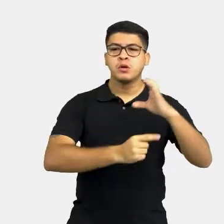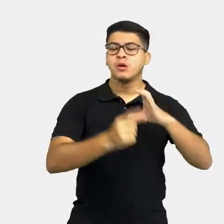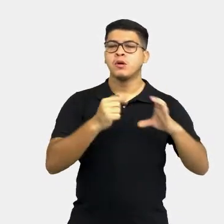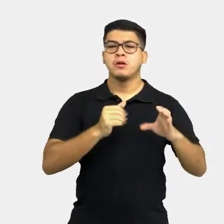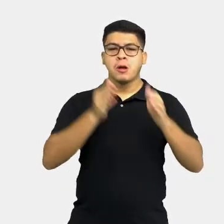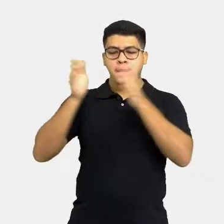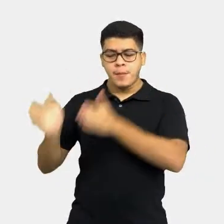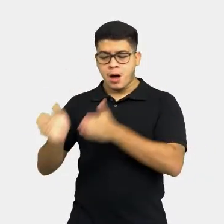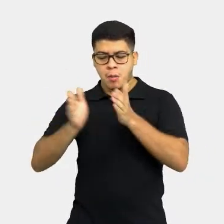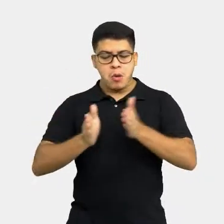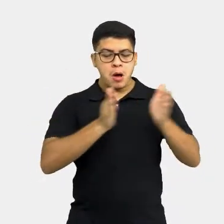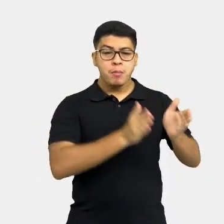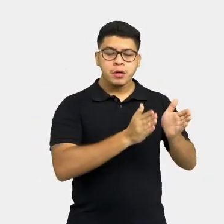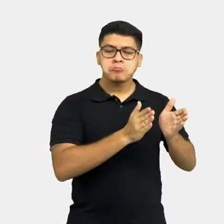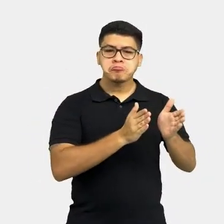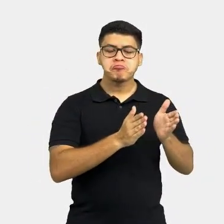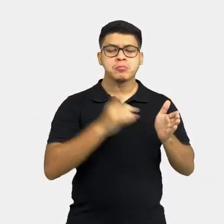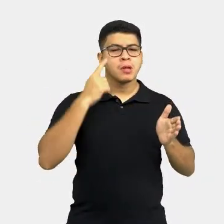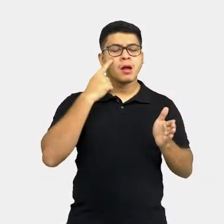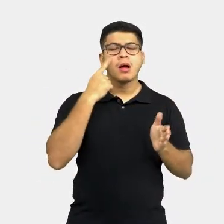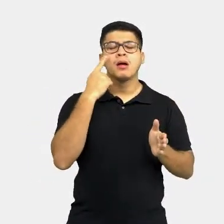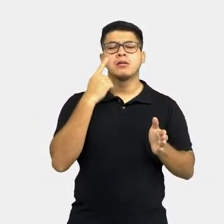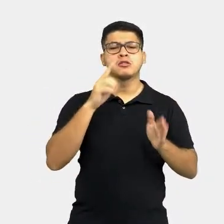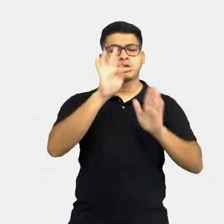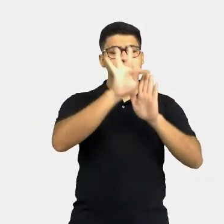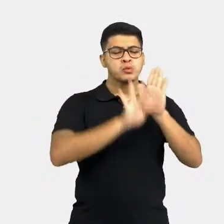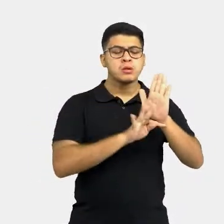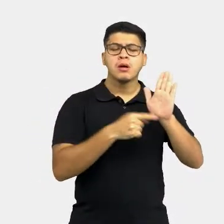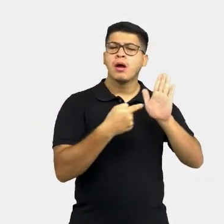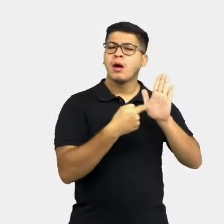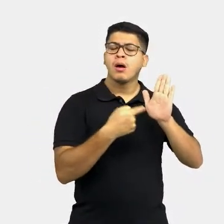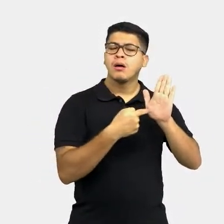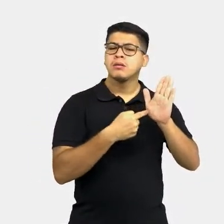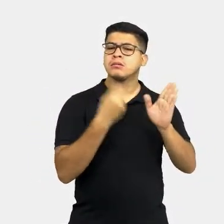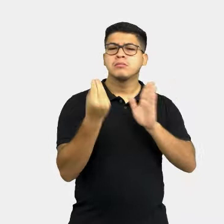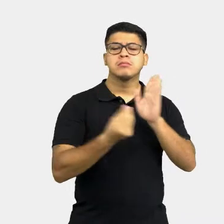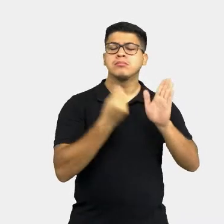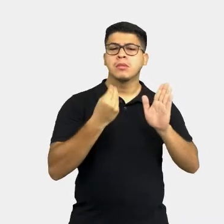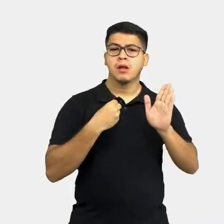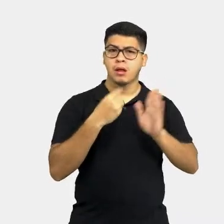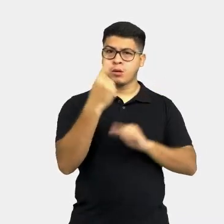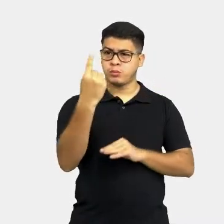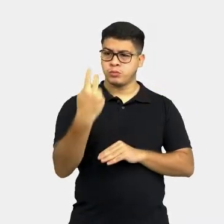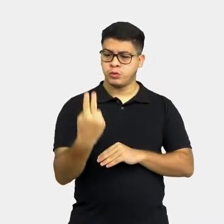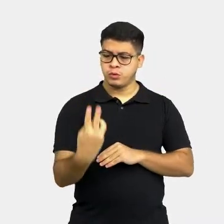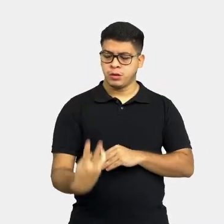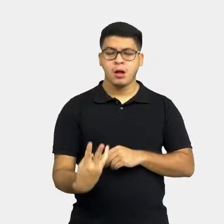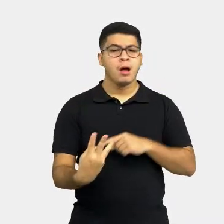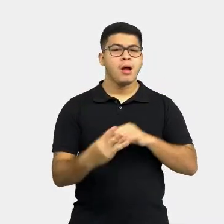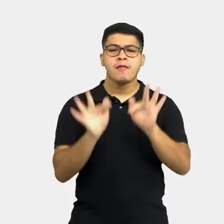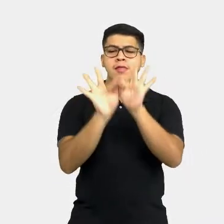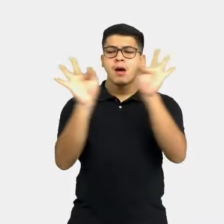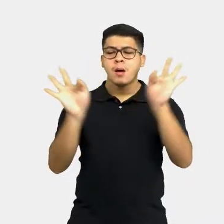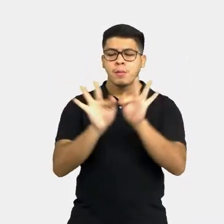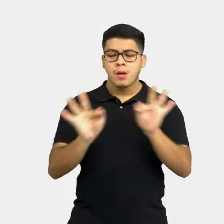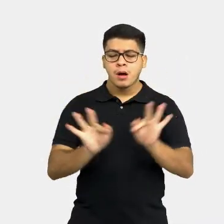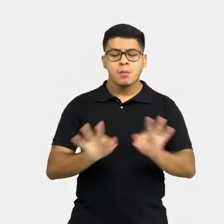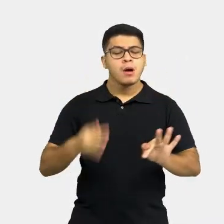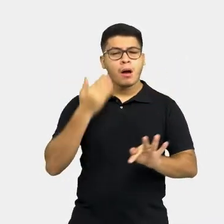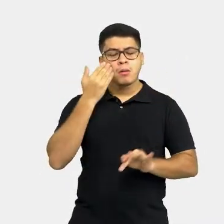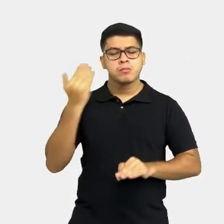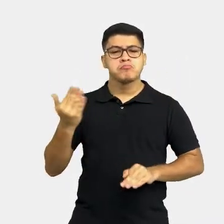as fases do capitalismo. E ela tinha esse texto aí, onde nós tínhamos 3 frases, cada uma das